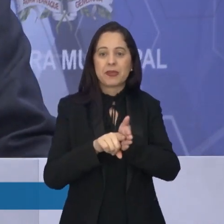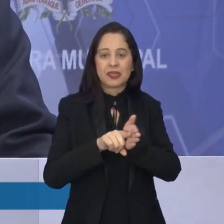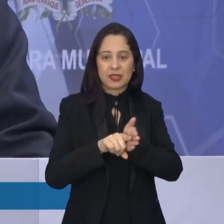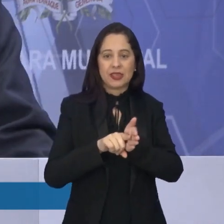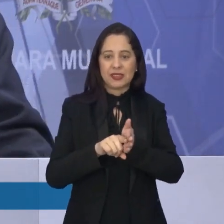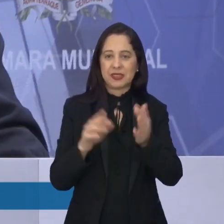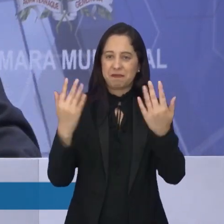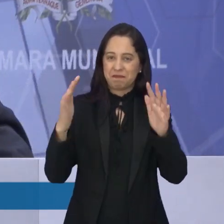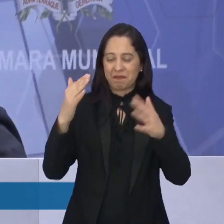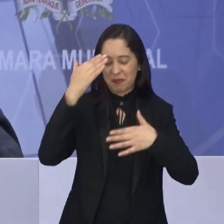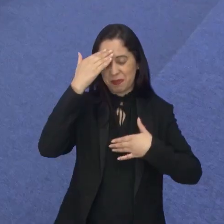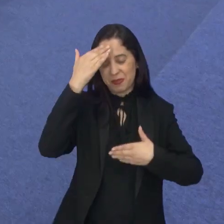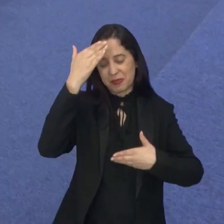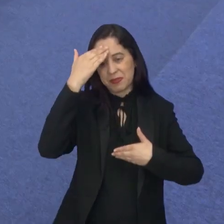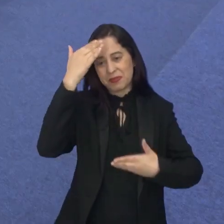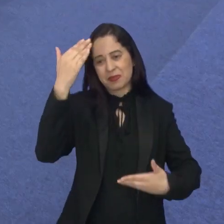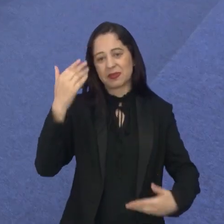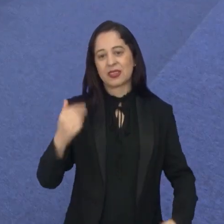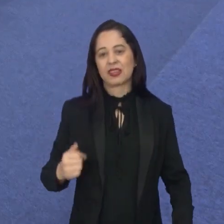Obrigado.